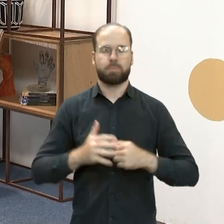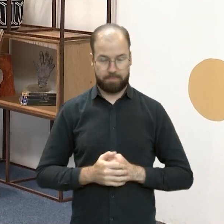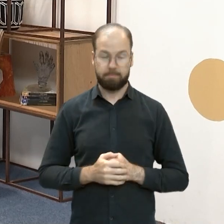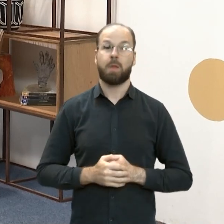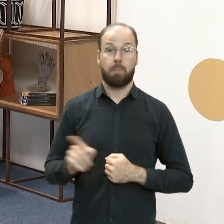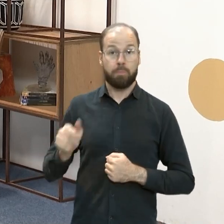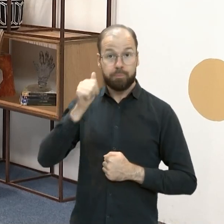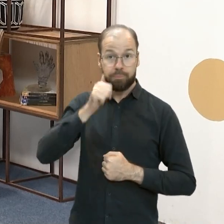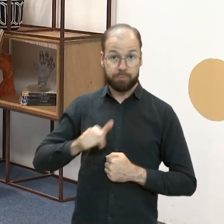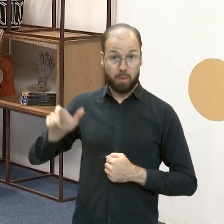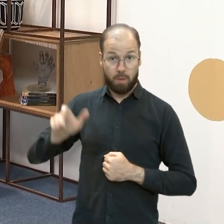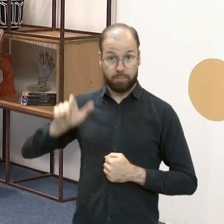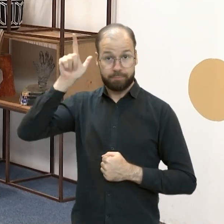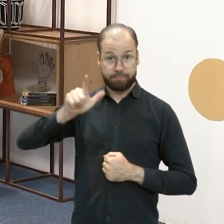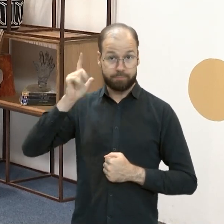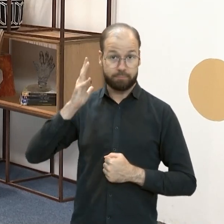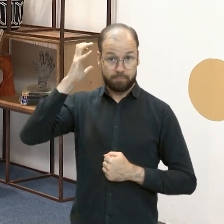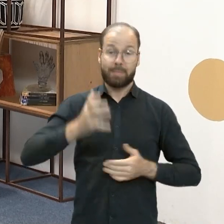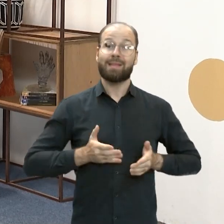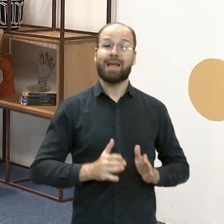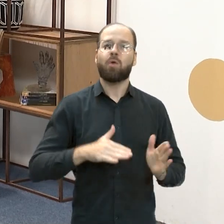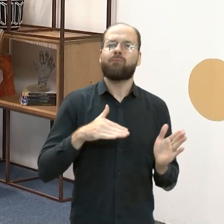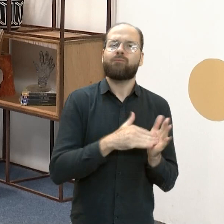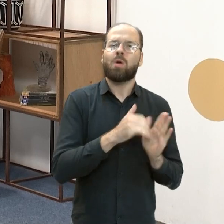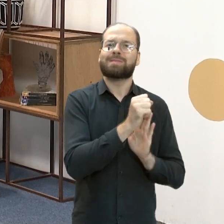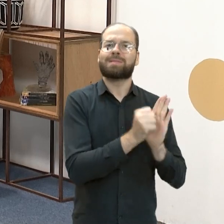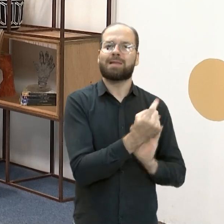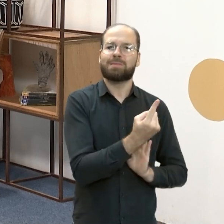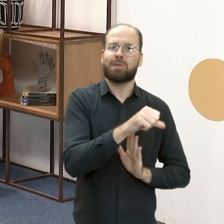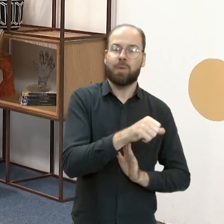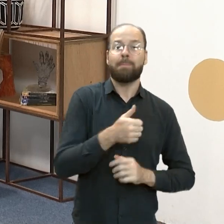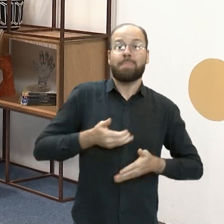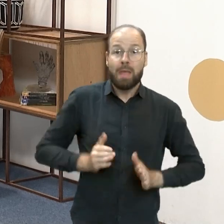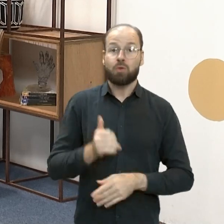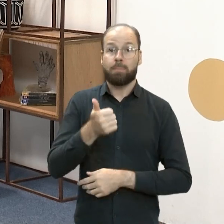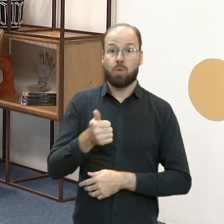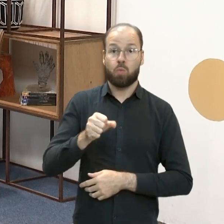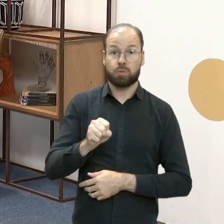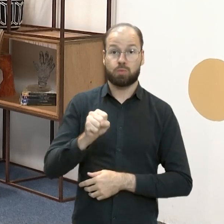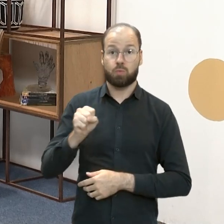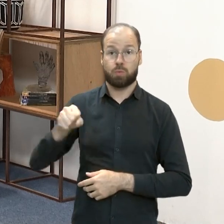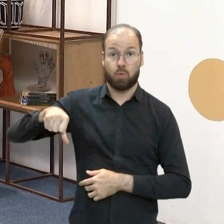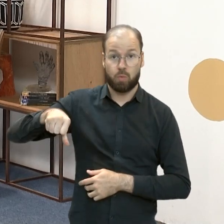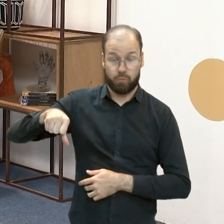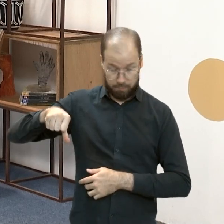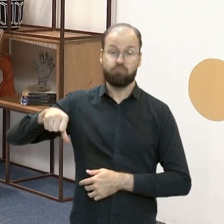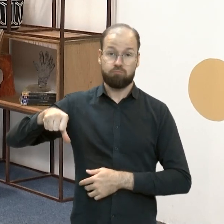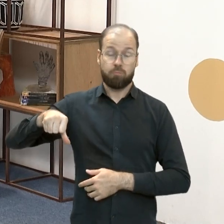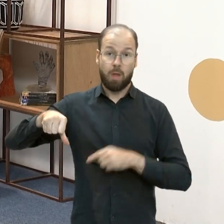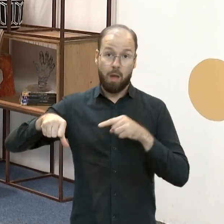mulher que nasceu no final do século XIX, ela nasceu em 1889 e